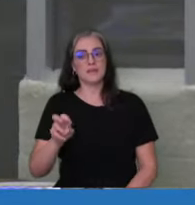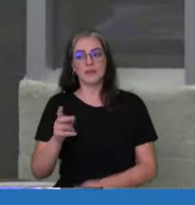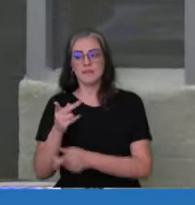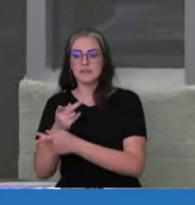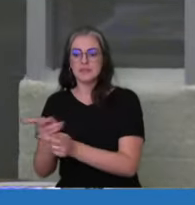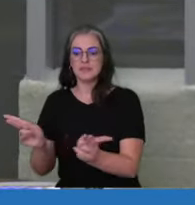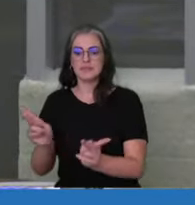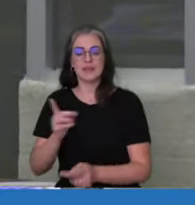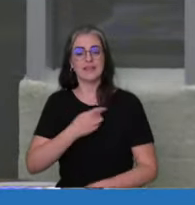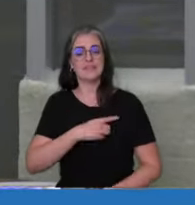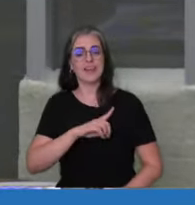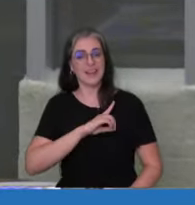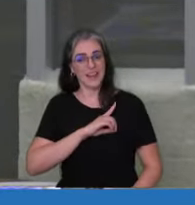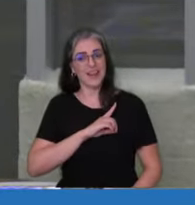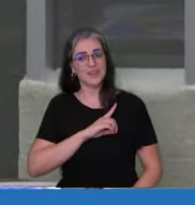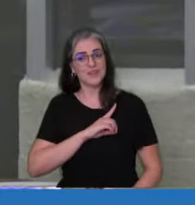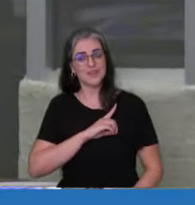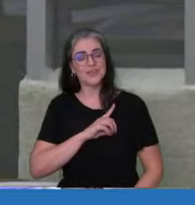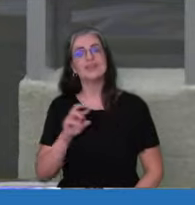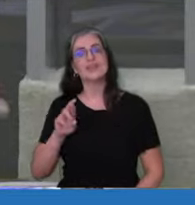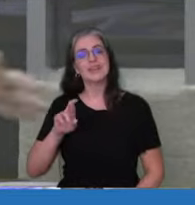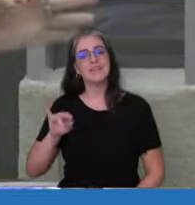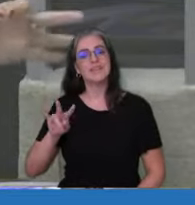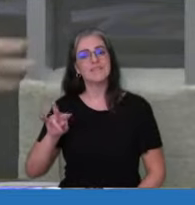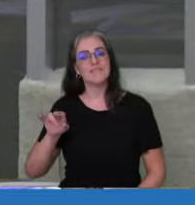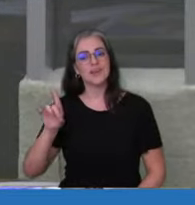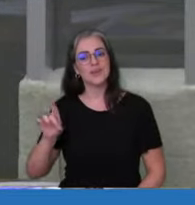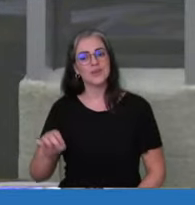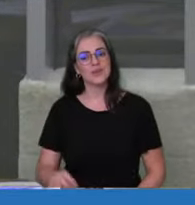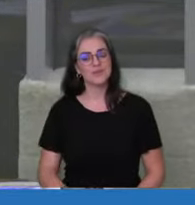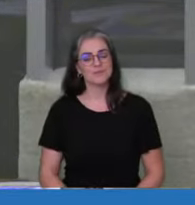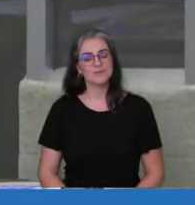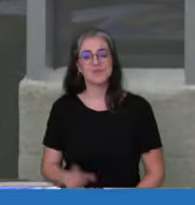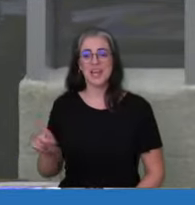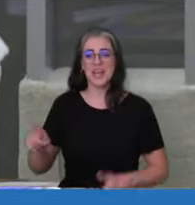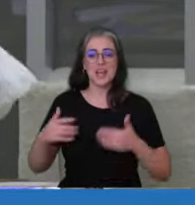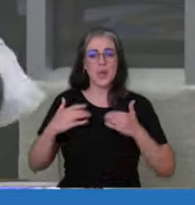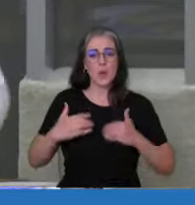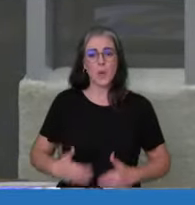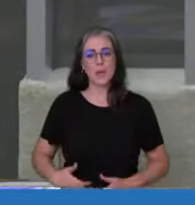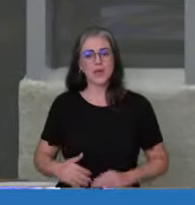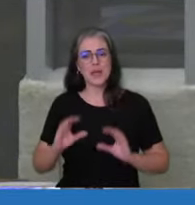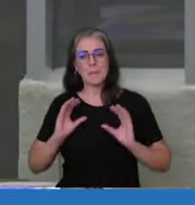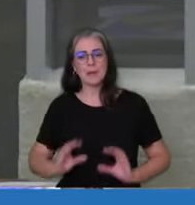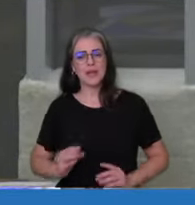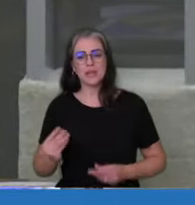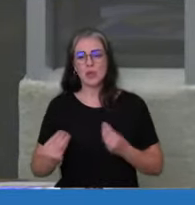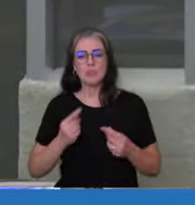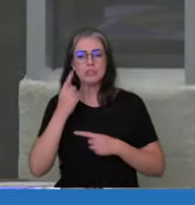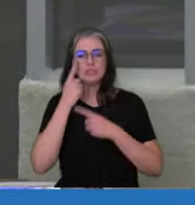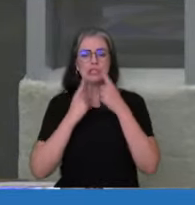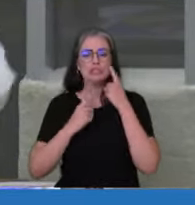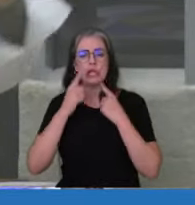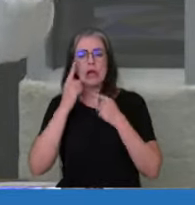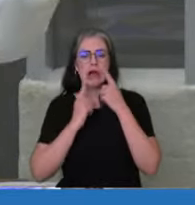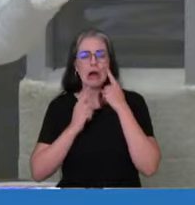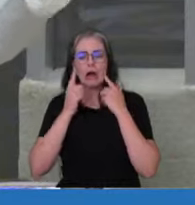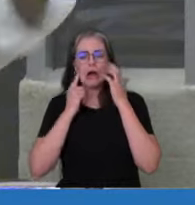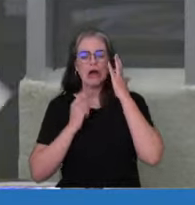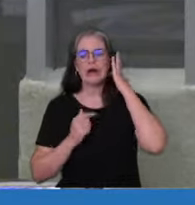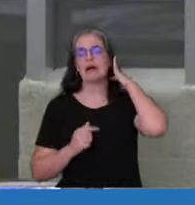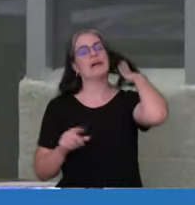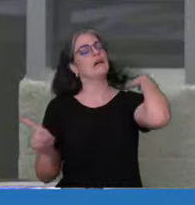Rivaldo. Qual não foi o seu comportamento? Chorar. Chorar como amigo